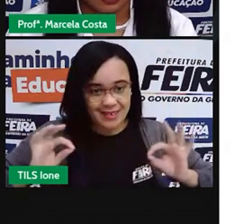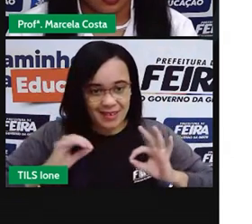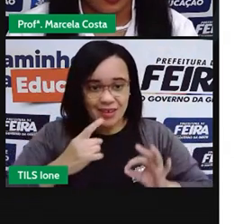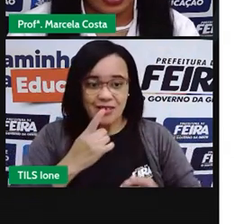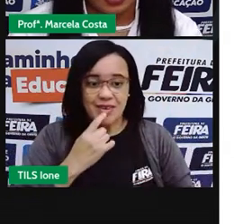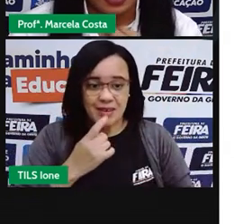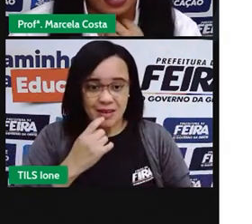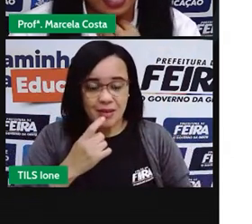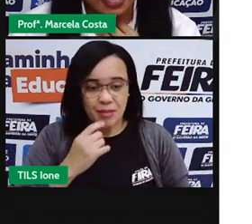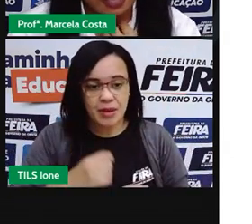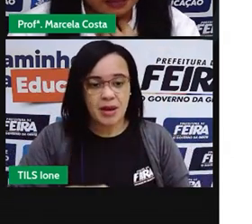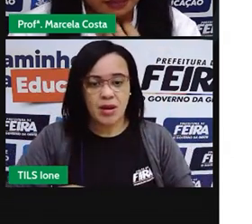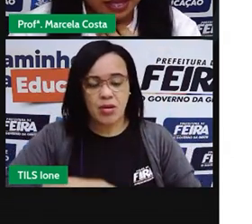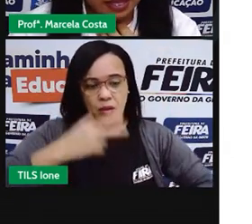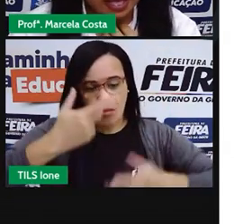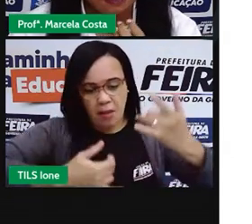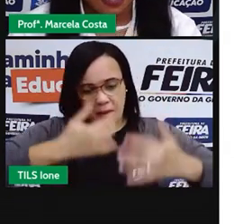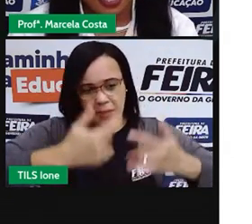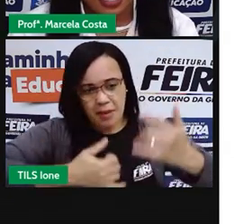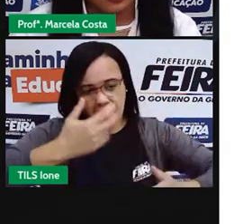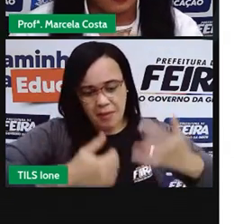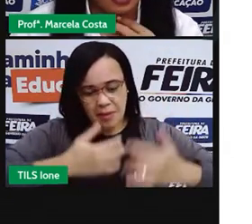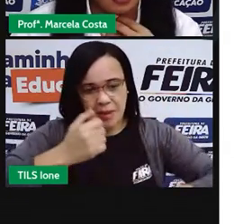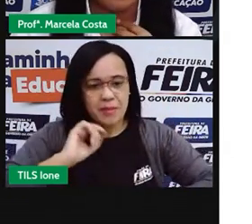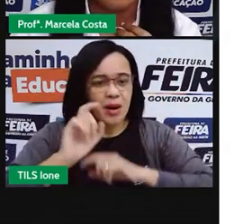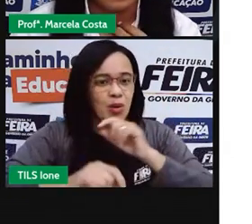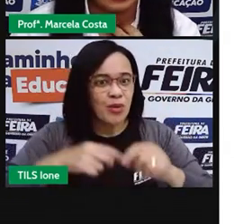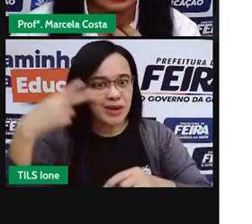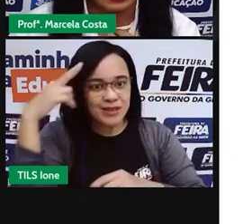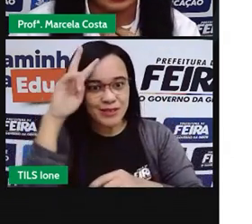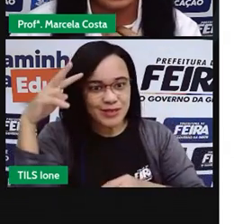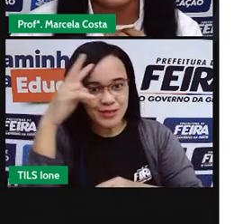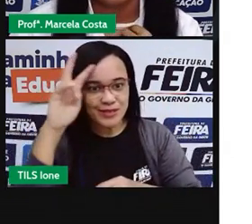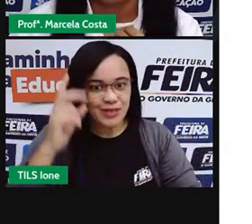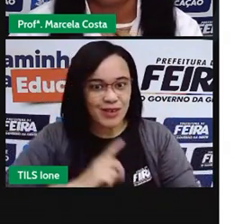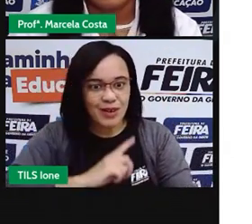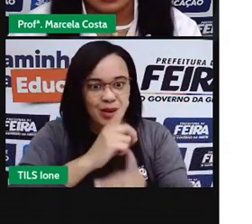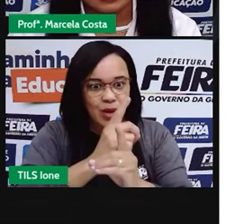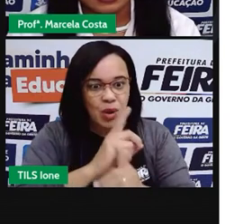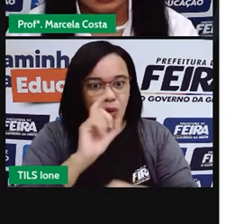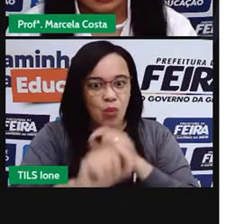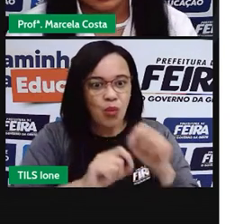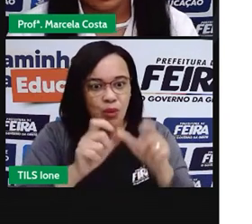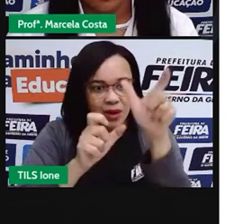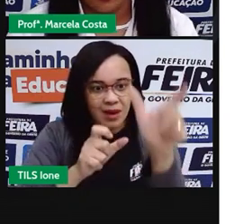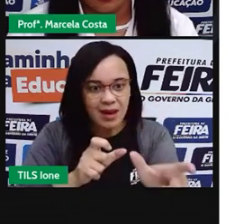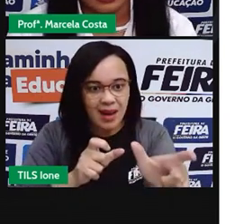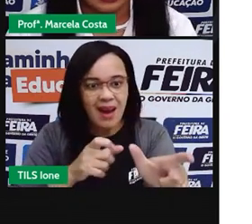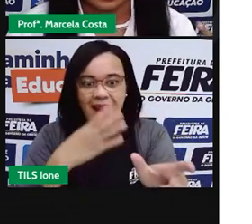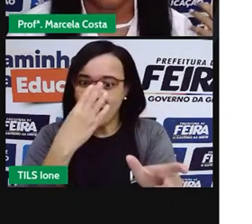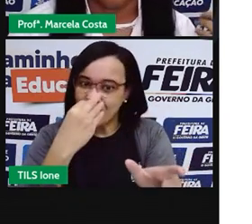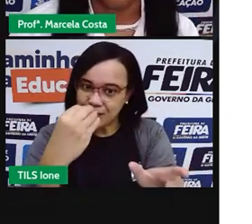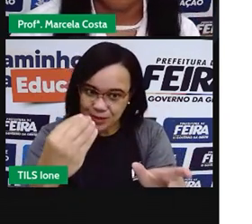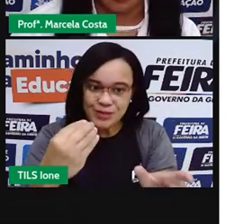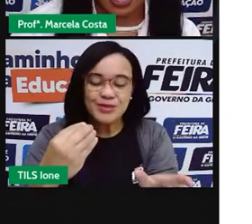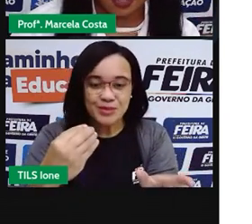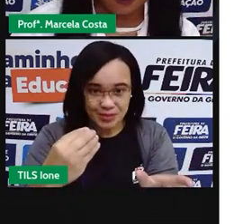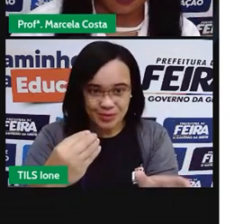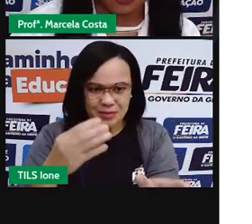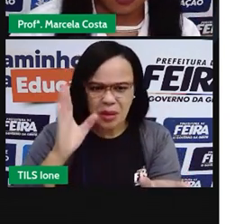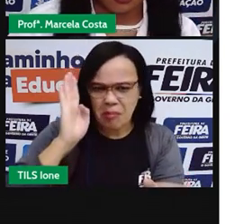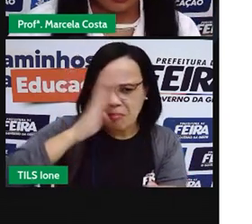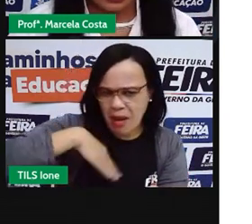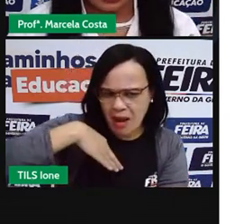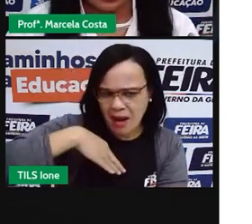desenvolvimento da história, é revelado a verdadeira face desse lobo. Será que é um lobo